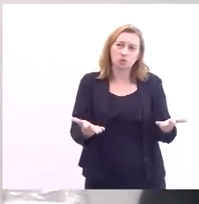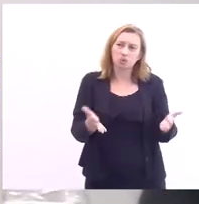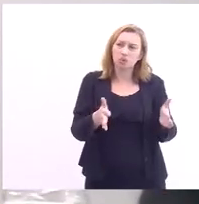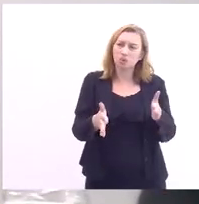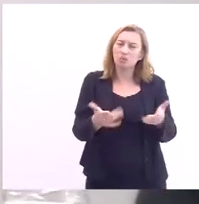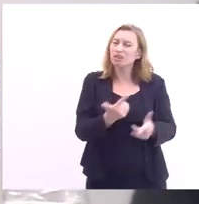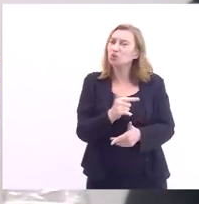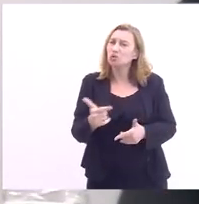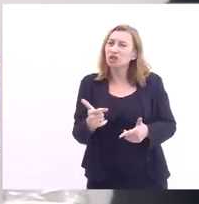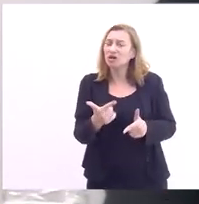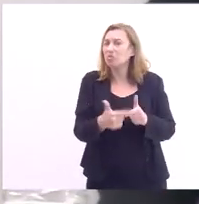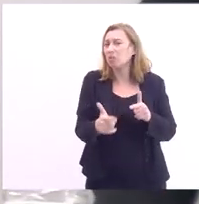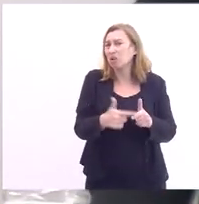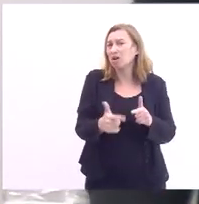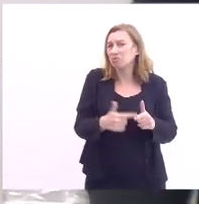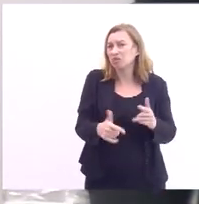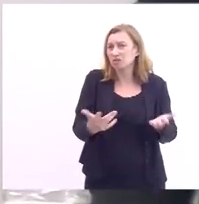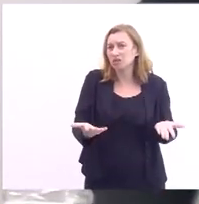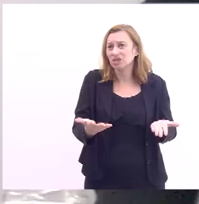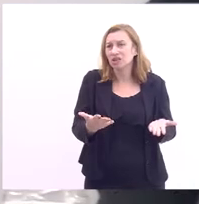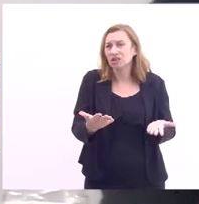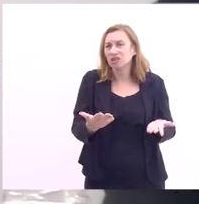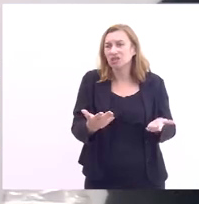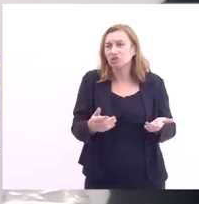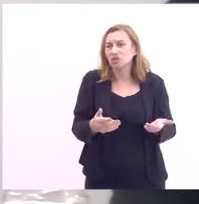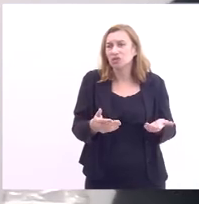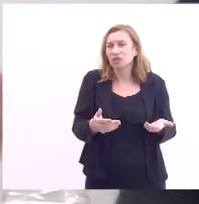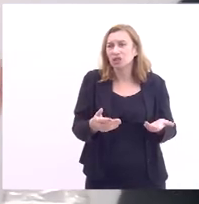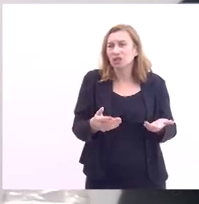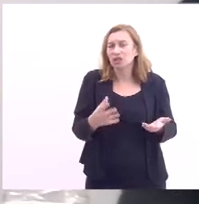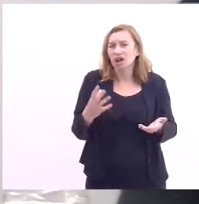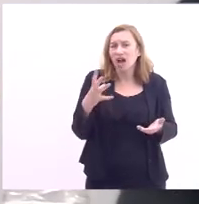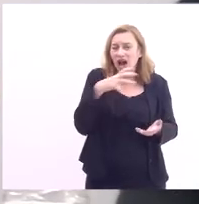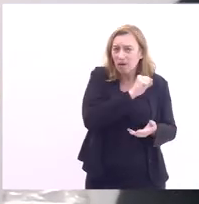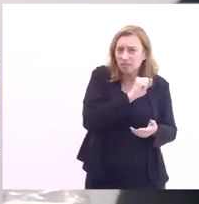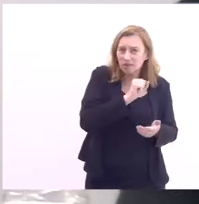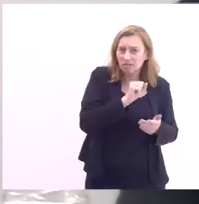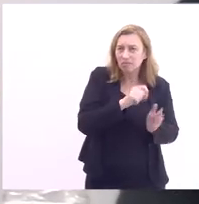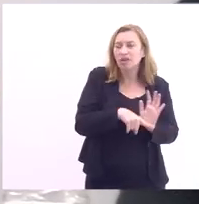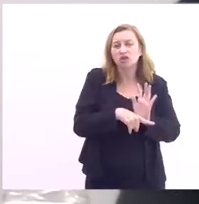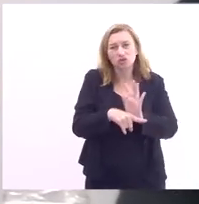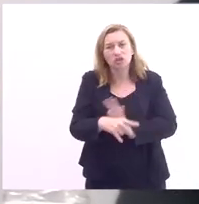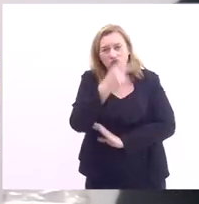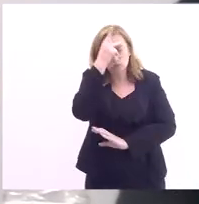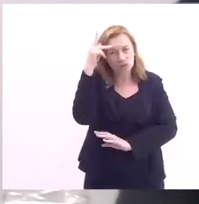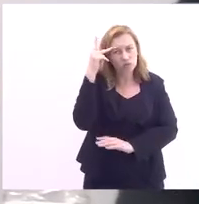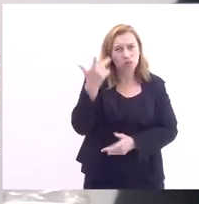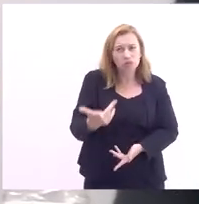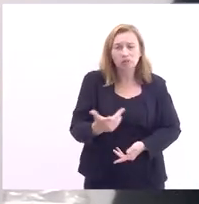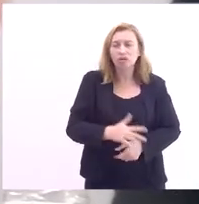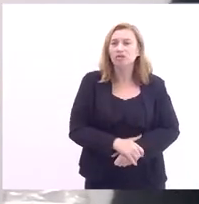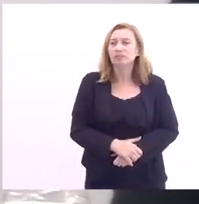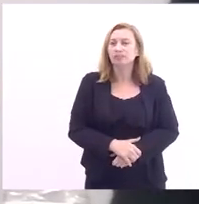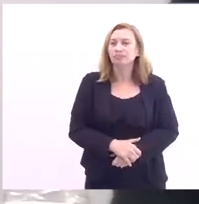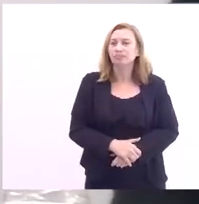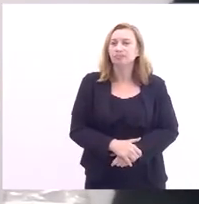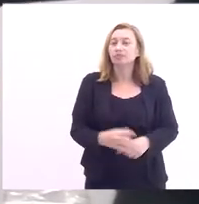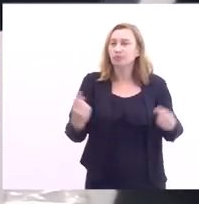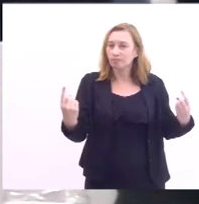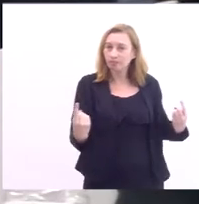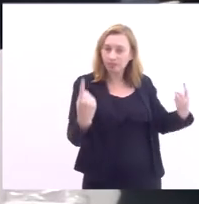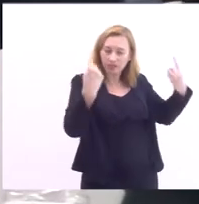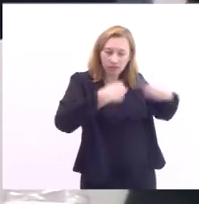que não haja problema. Tenta ser mais rápido no atendimento. E aí um desafio